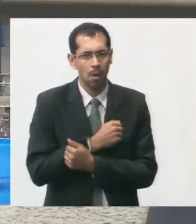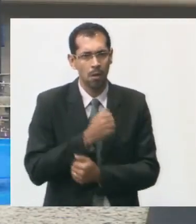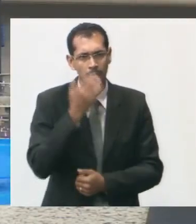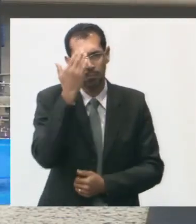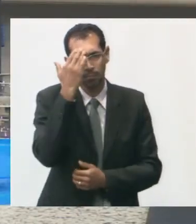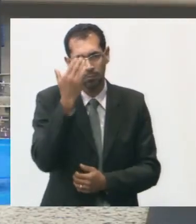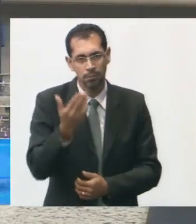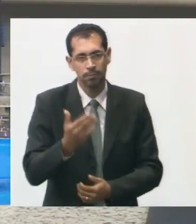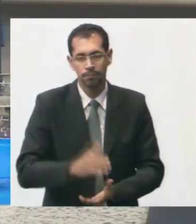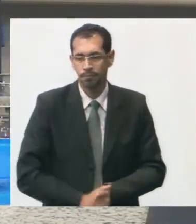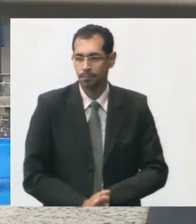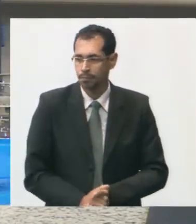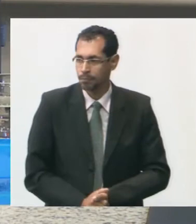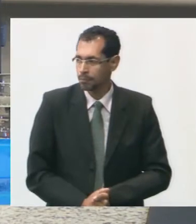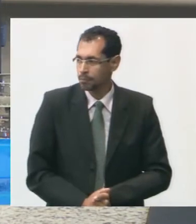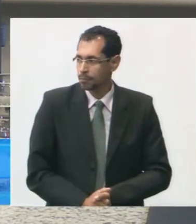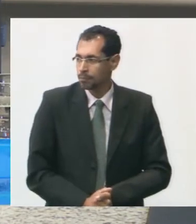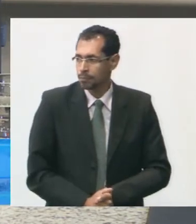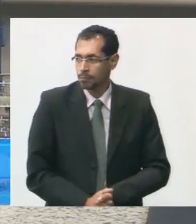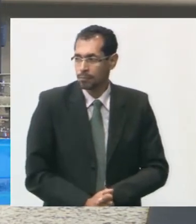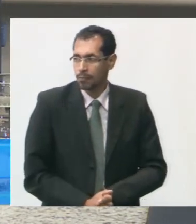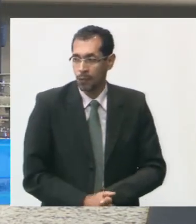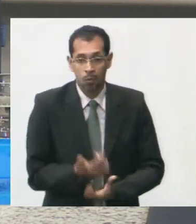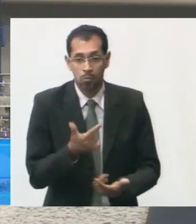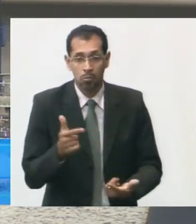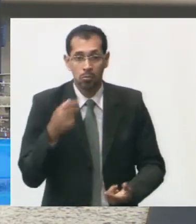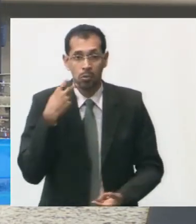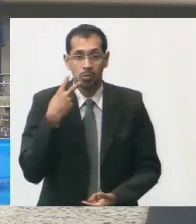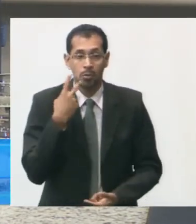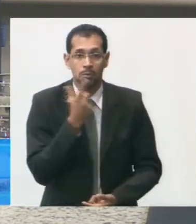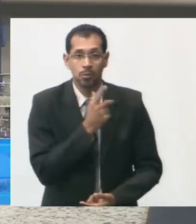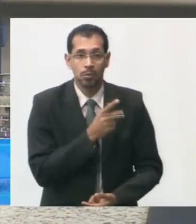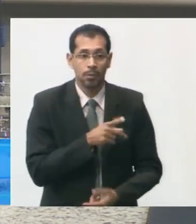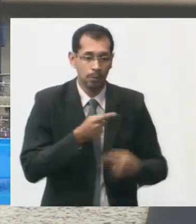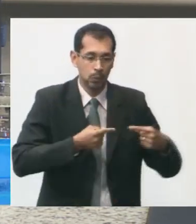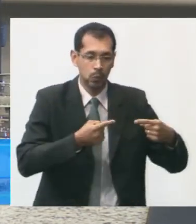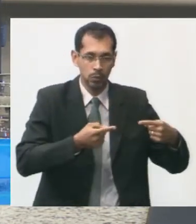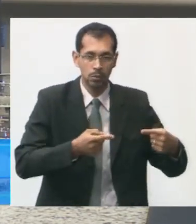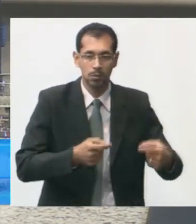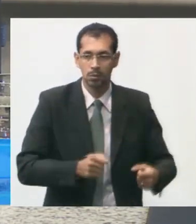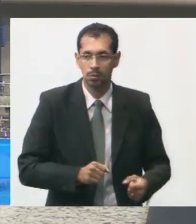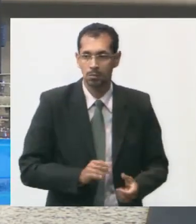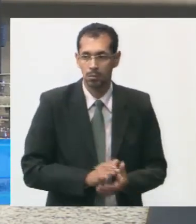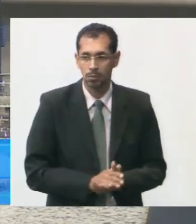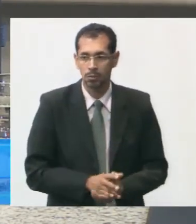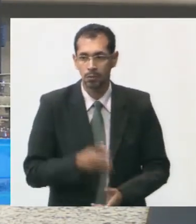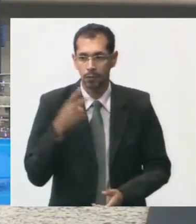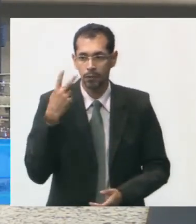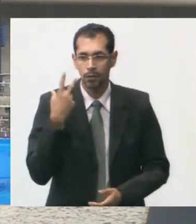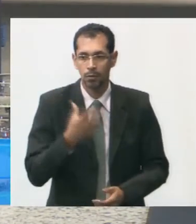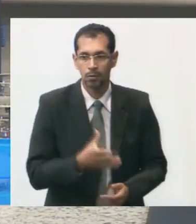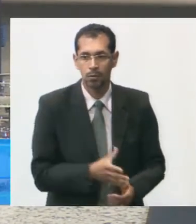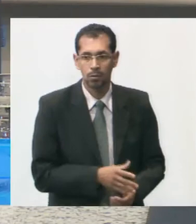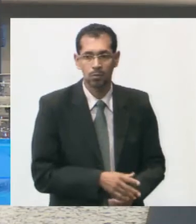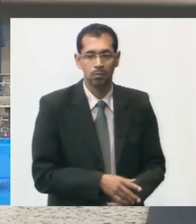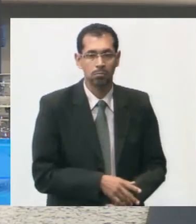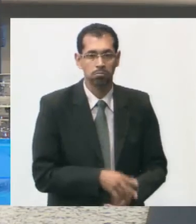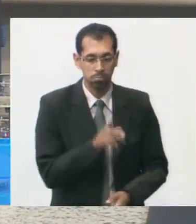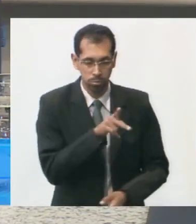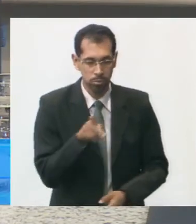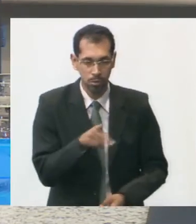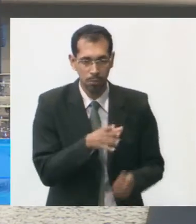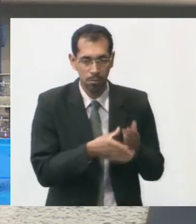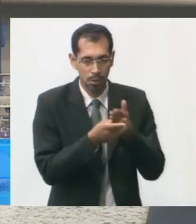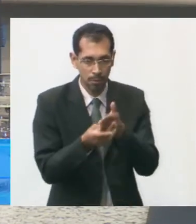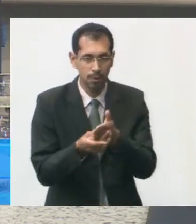matéria? Não havendo, a matéria pode ser encaminhada. Vereador Roberto Martins, pelo tempo de